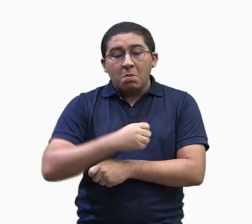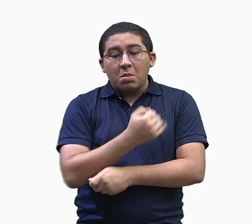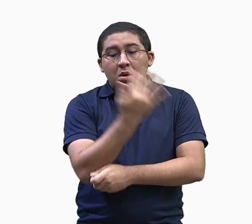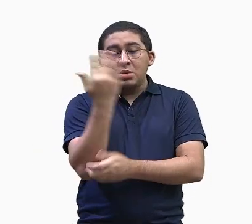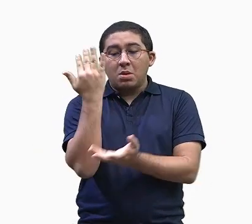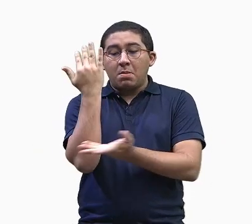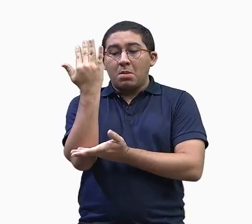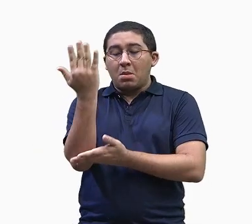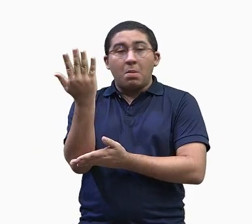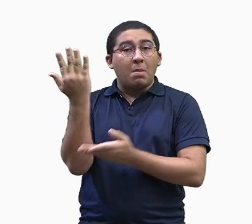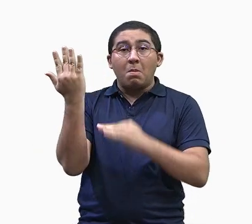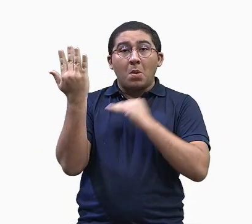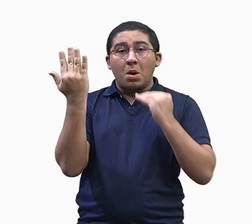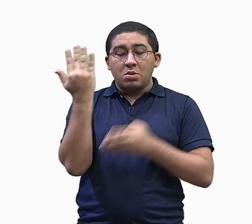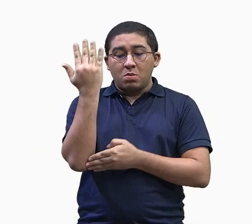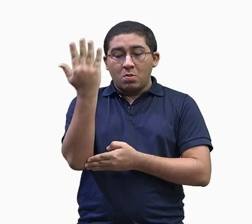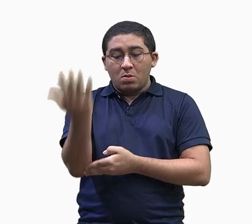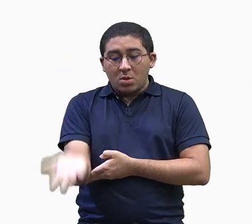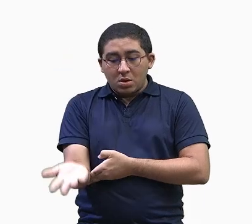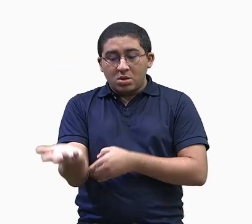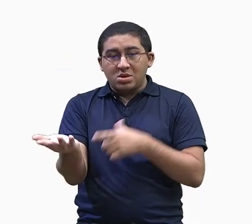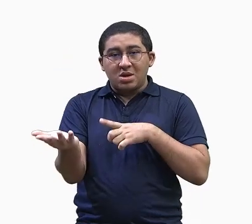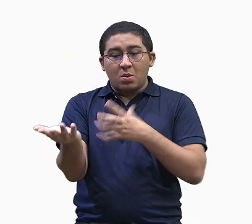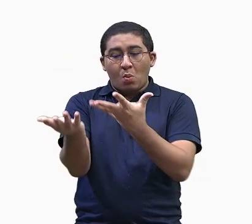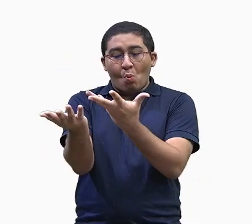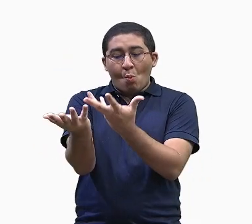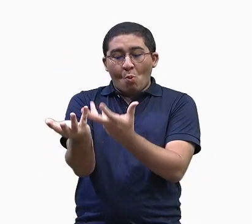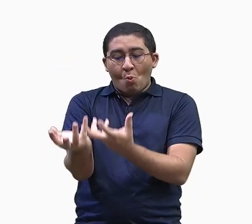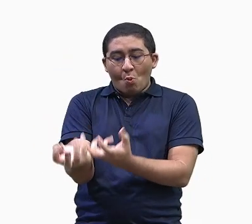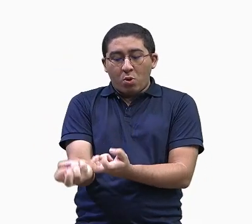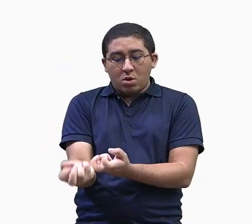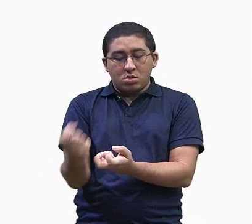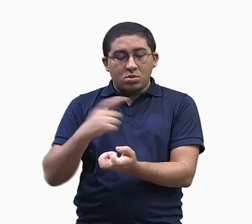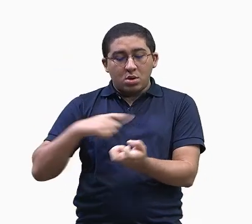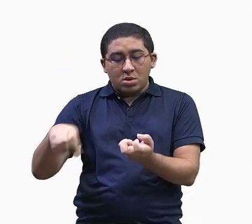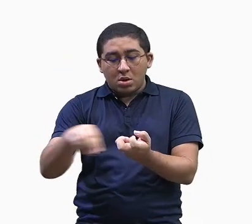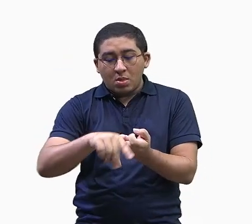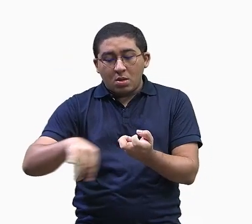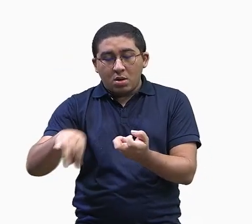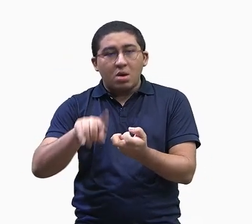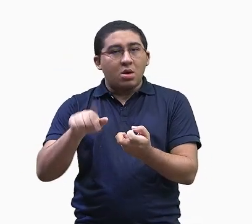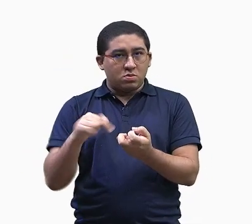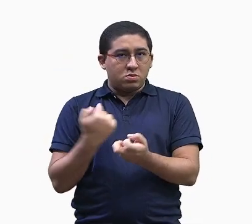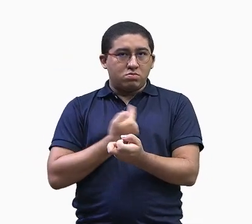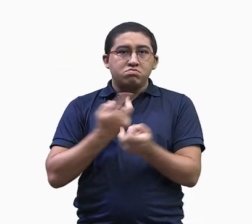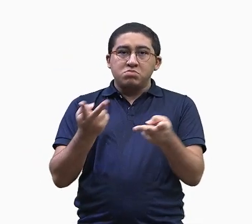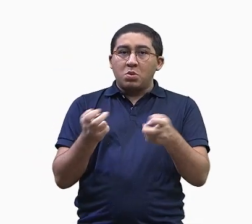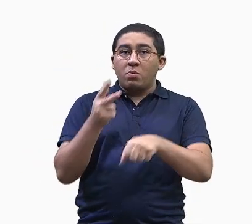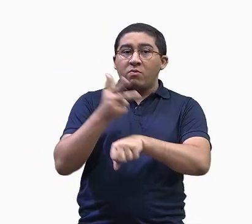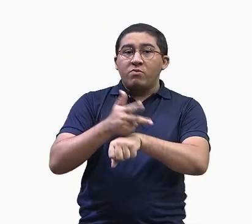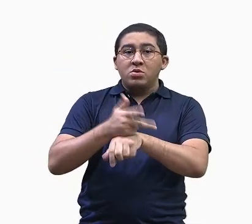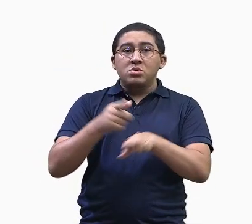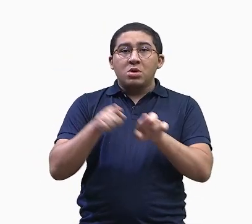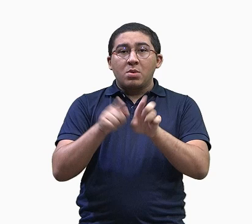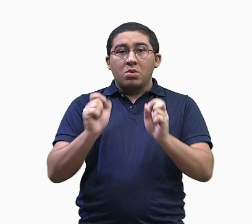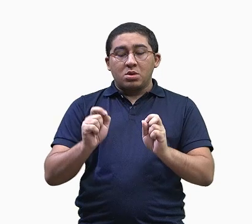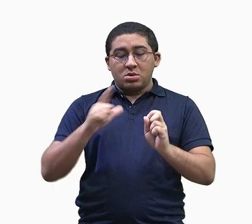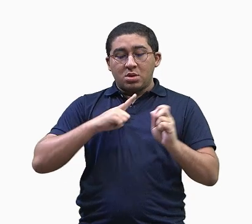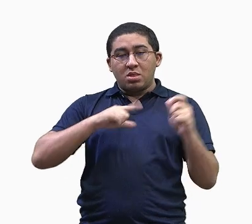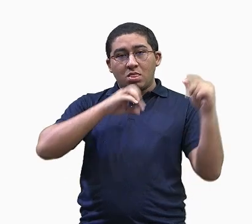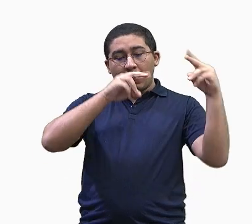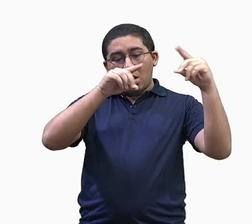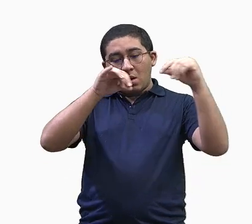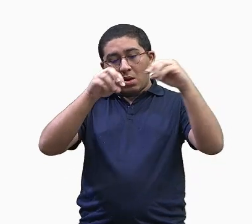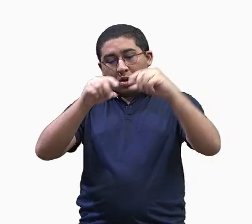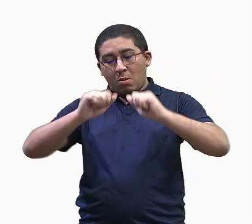acumular durante muito tempo, né? Como a gente viu ali no vídeo, esse processo de formação, onde eles vão ser soterrados ali por